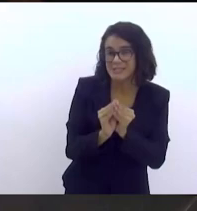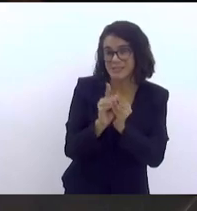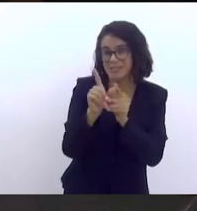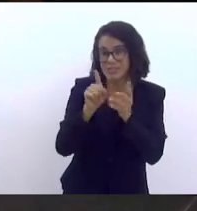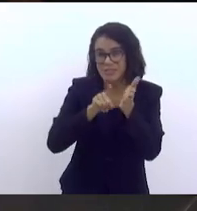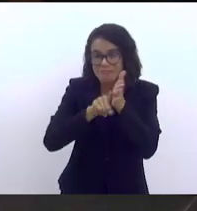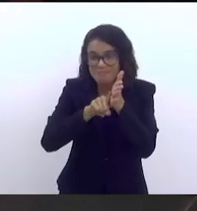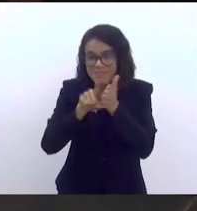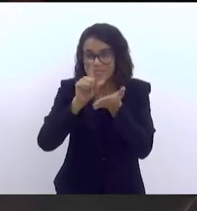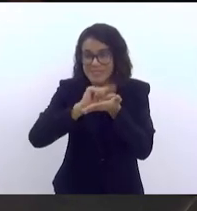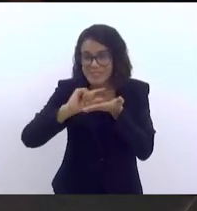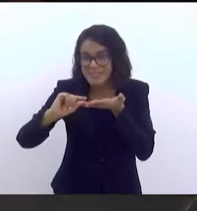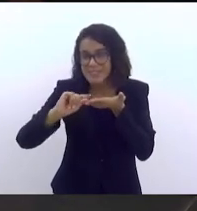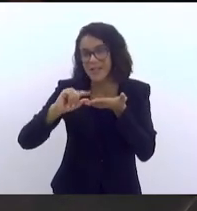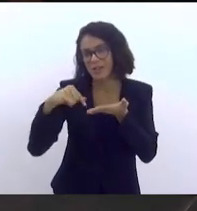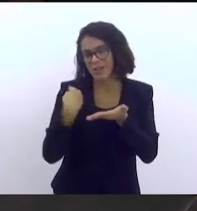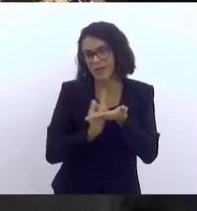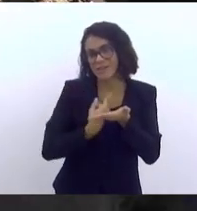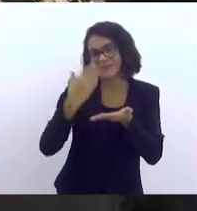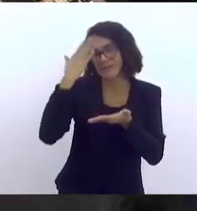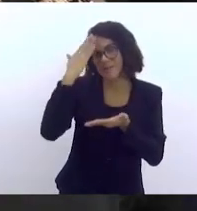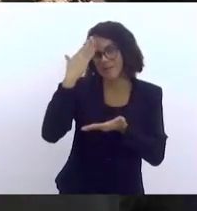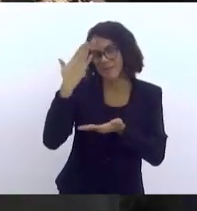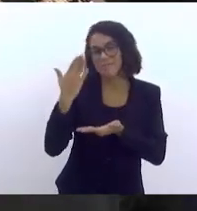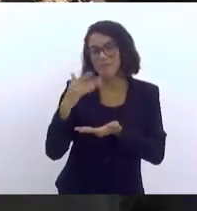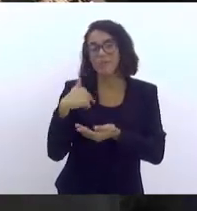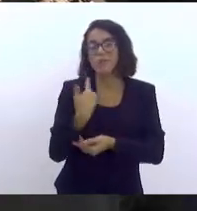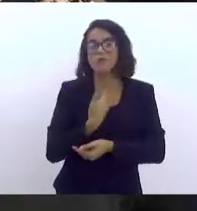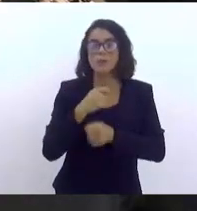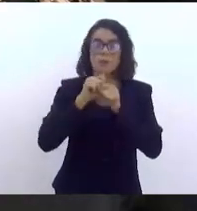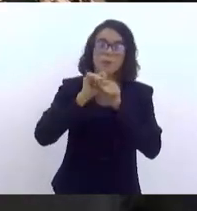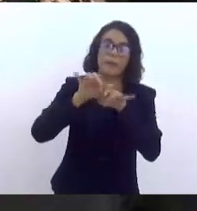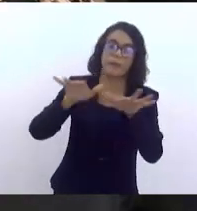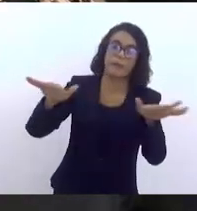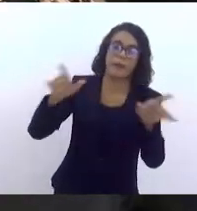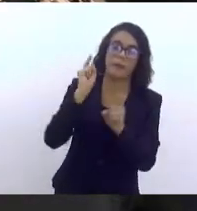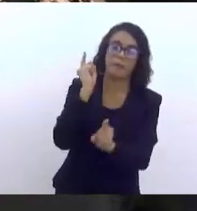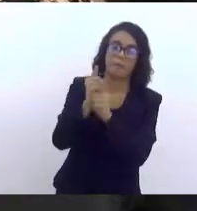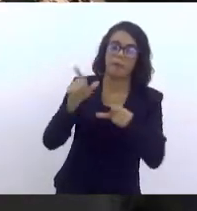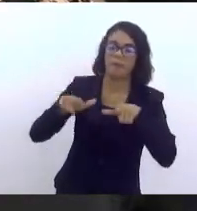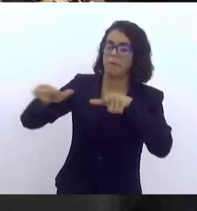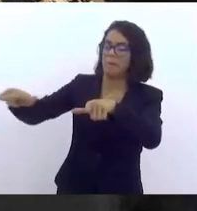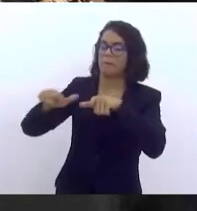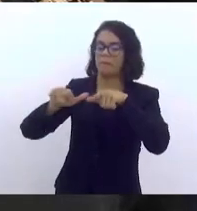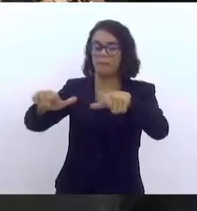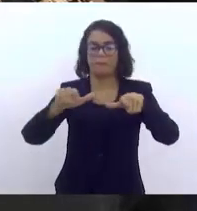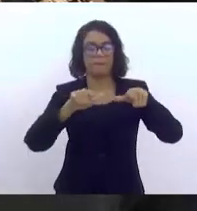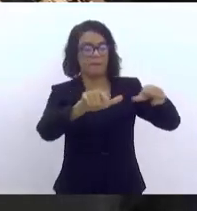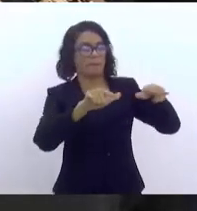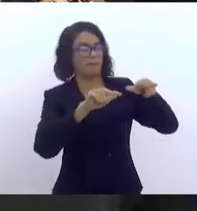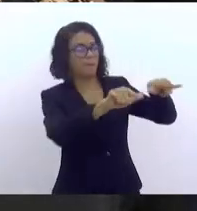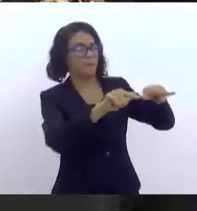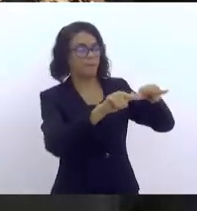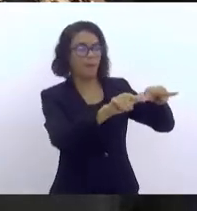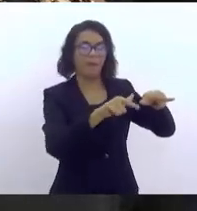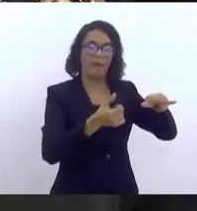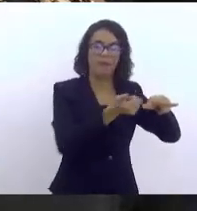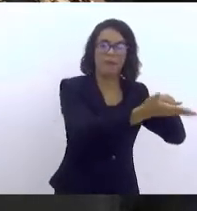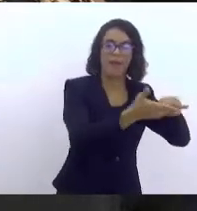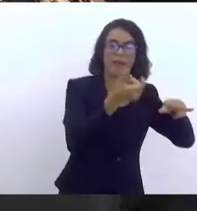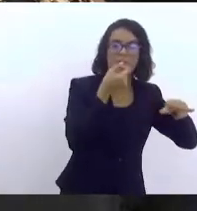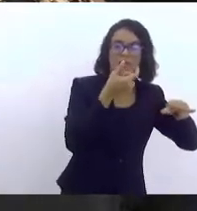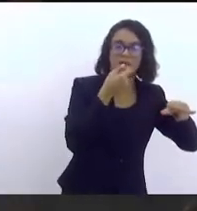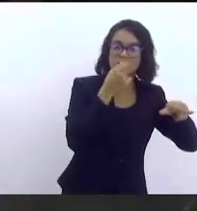estudos né sabemos que vivemos hoje uma epidemia de Diagnósticos com uma medicalização